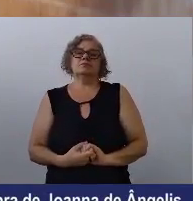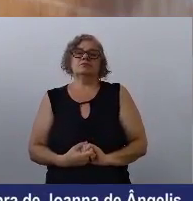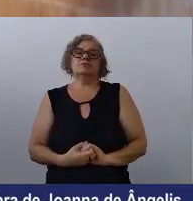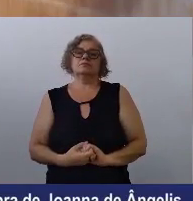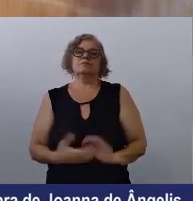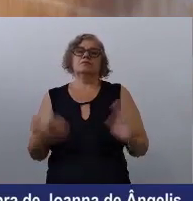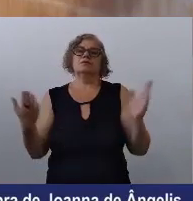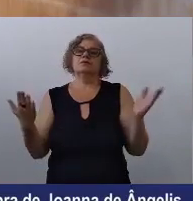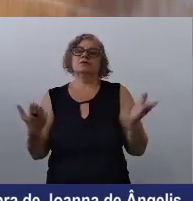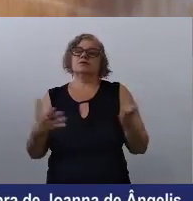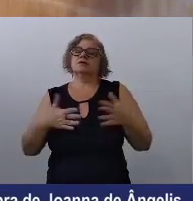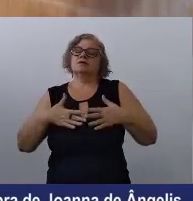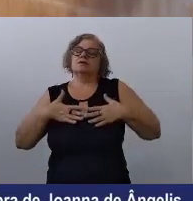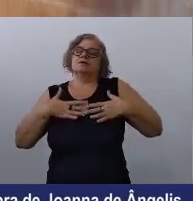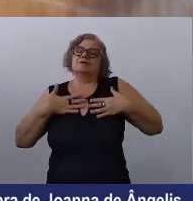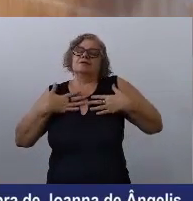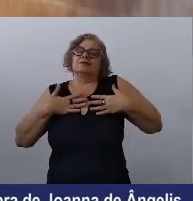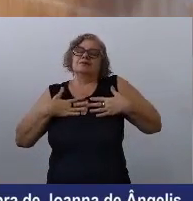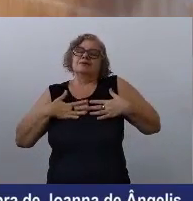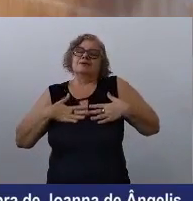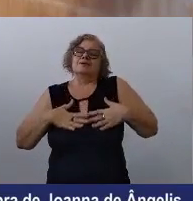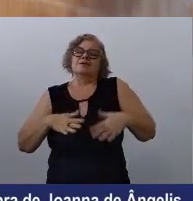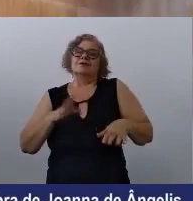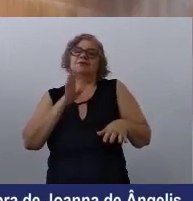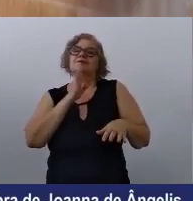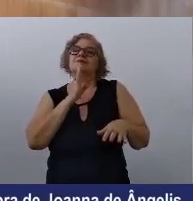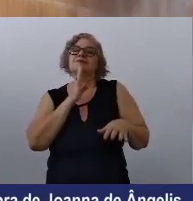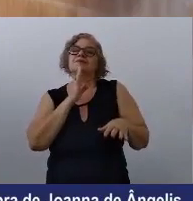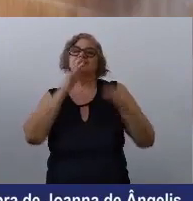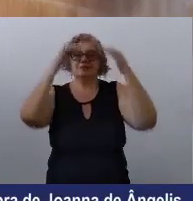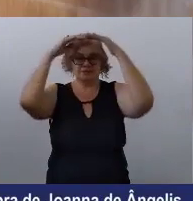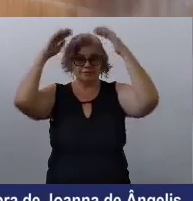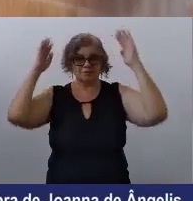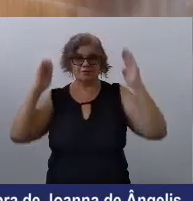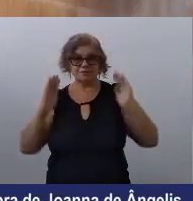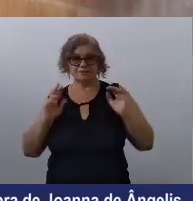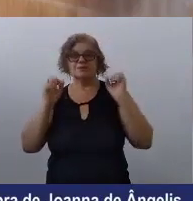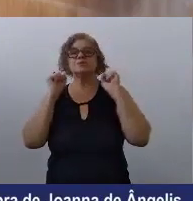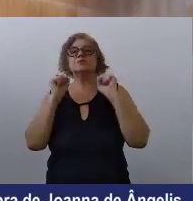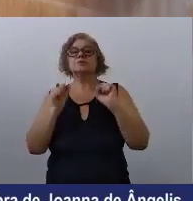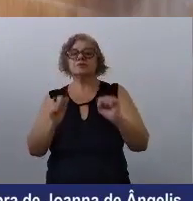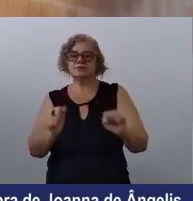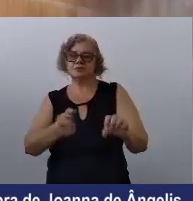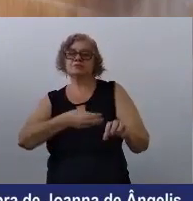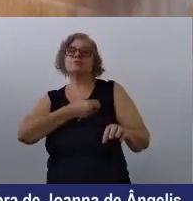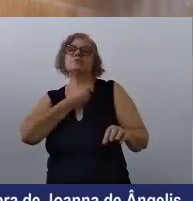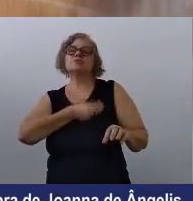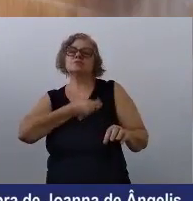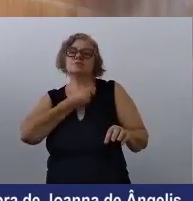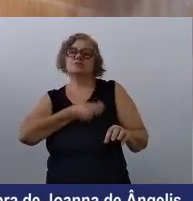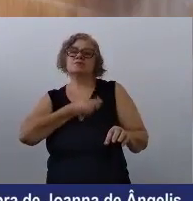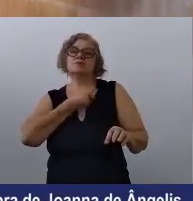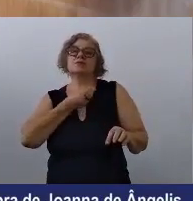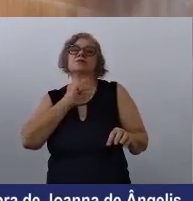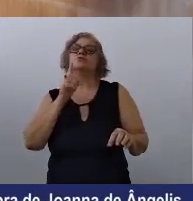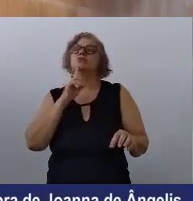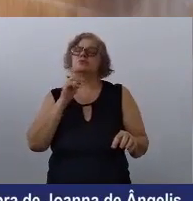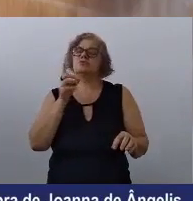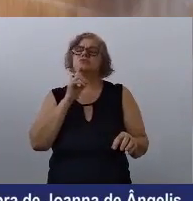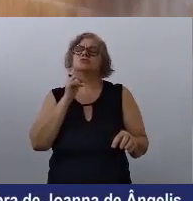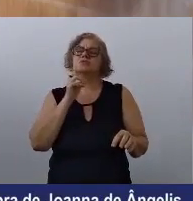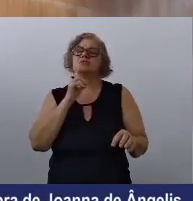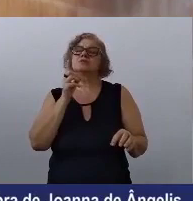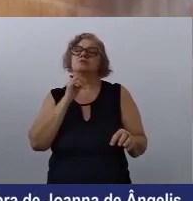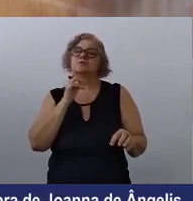E com esse bálsamo de conhecimento sobre Joana, que nós possamos vivenciar tudo isso no nosso